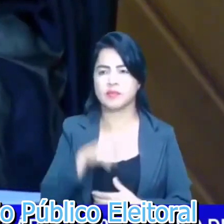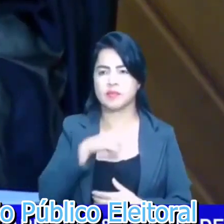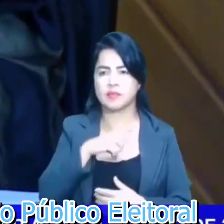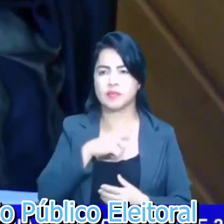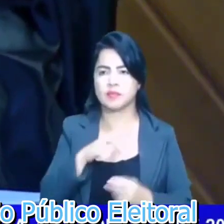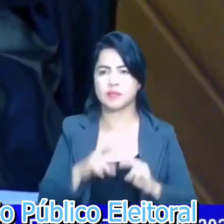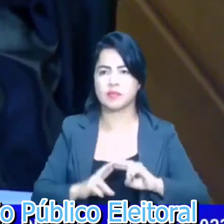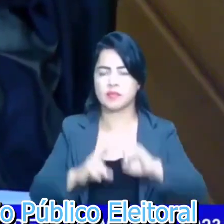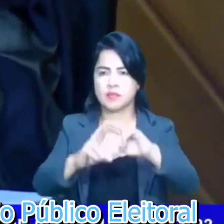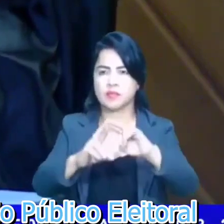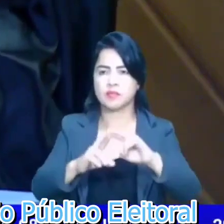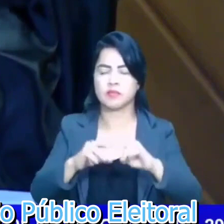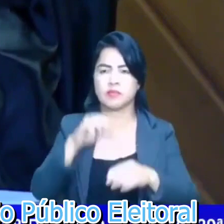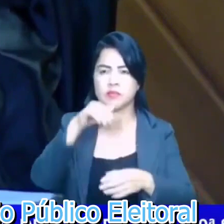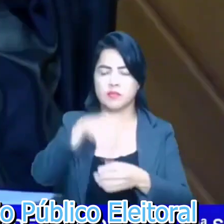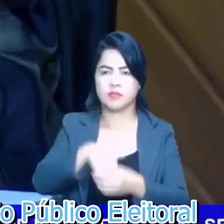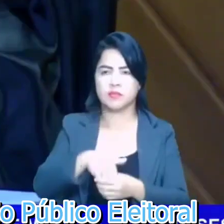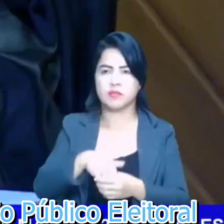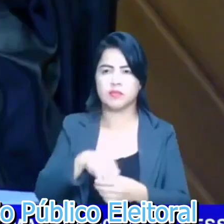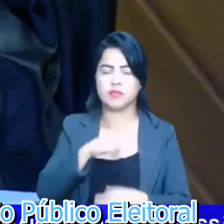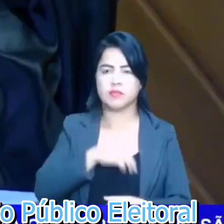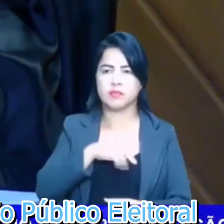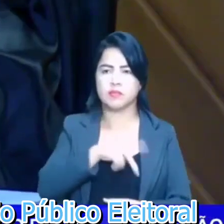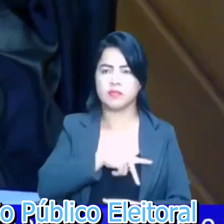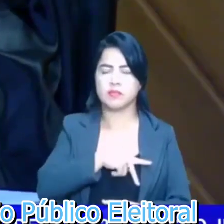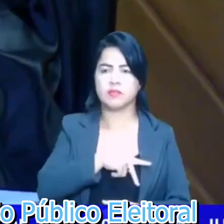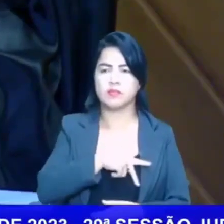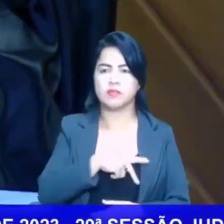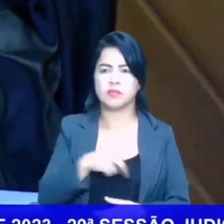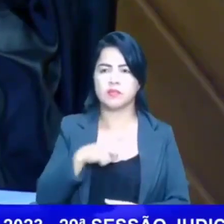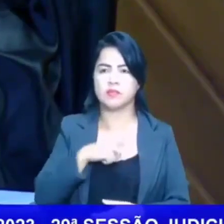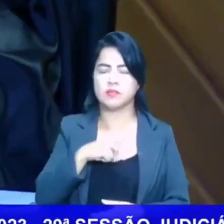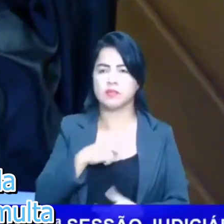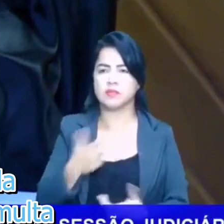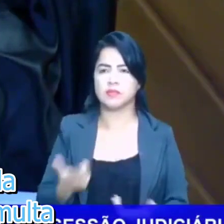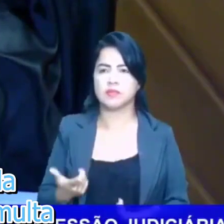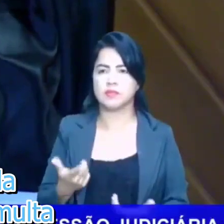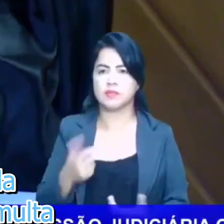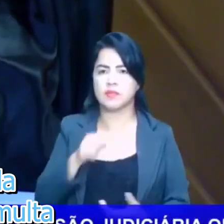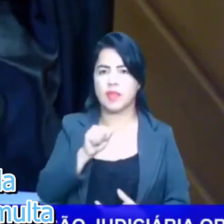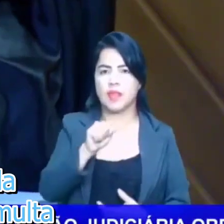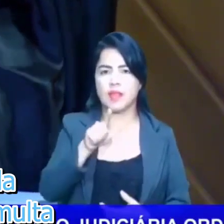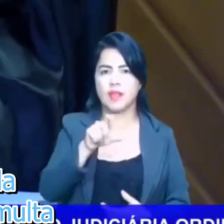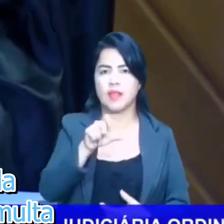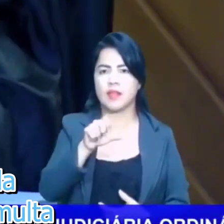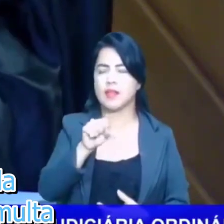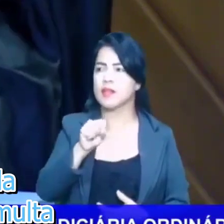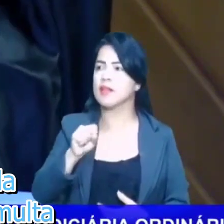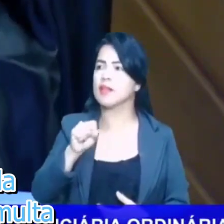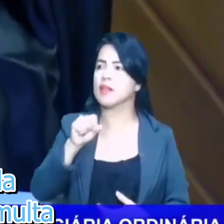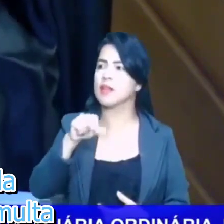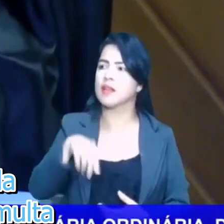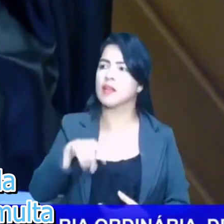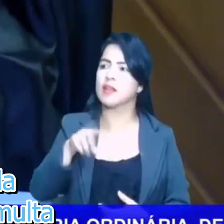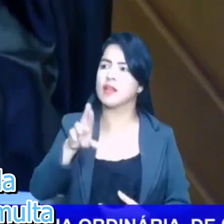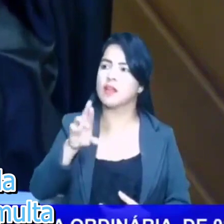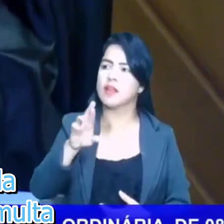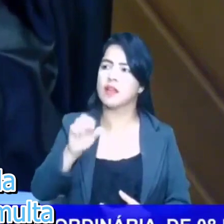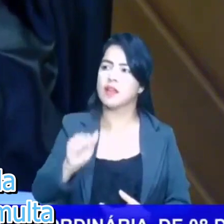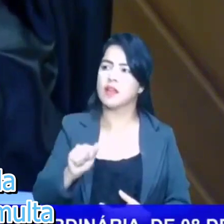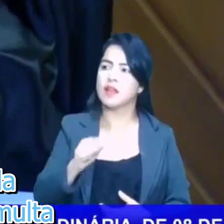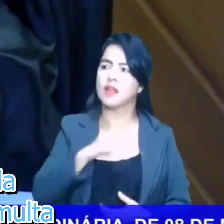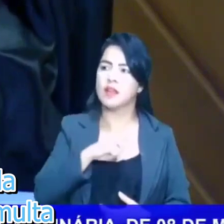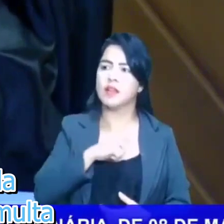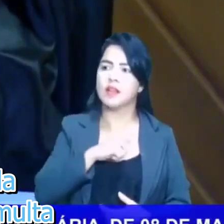de representação eleitoral formulada pelo Ministério Público Eleitoral, em face de Alessandra Furtado Souza da